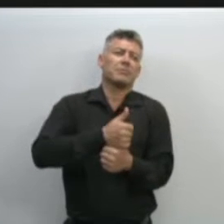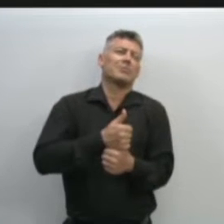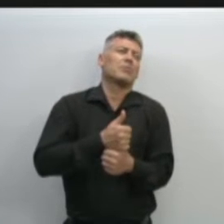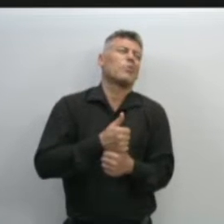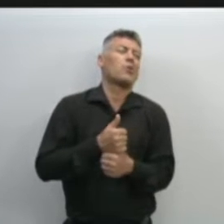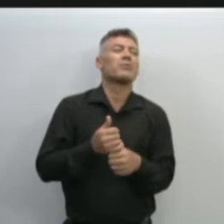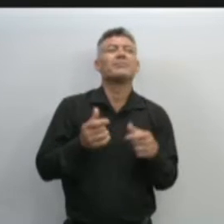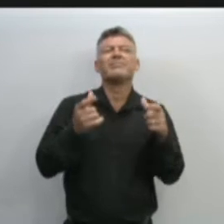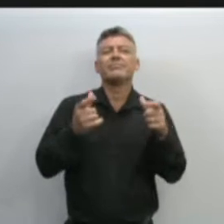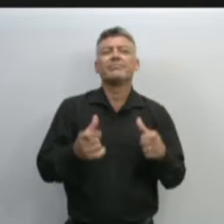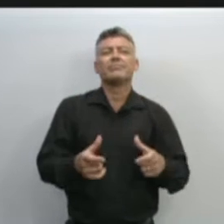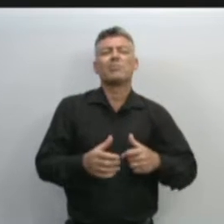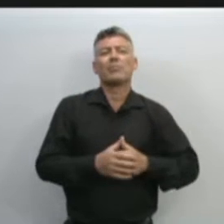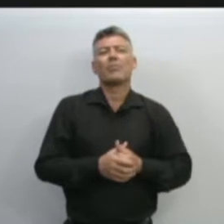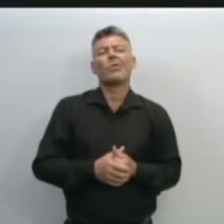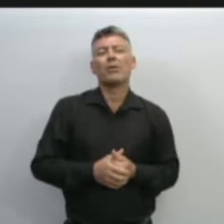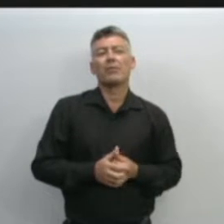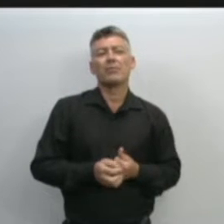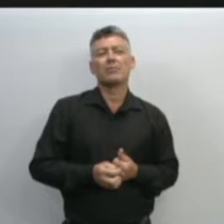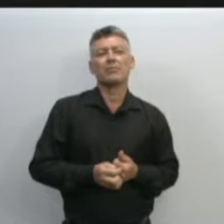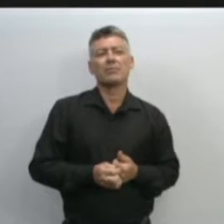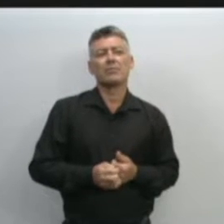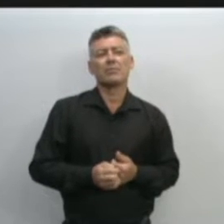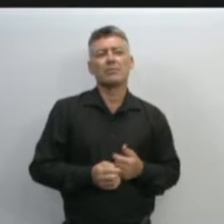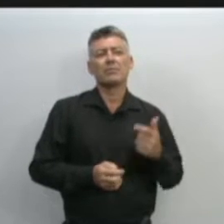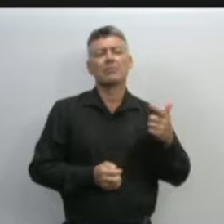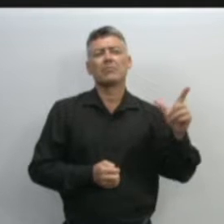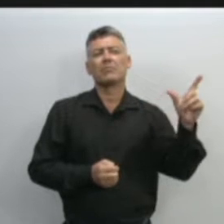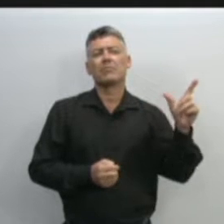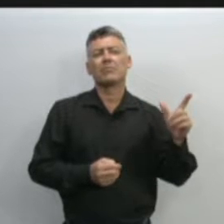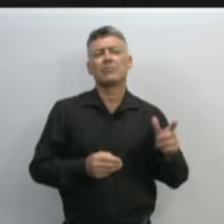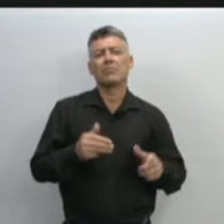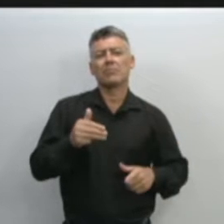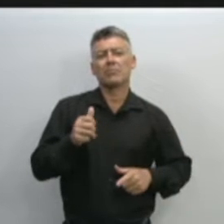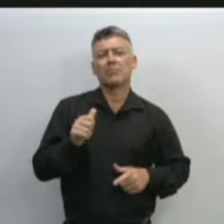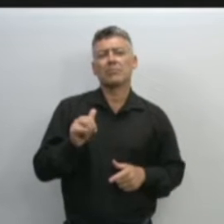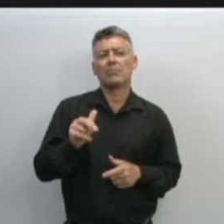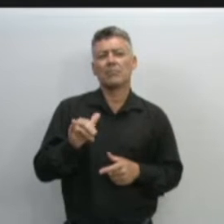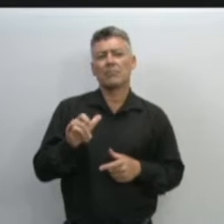lugar de, do outro que estava lá...